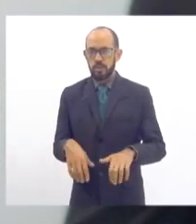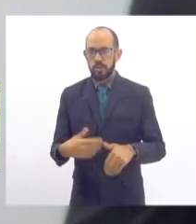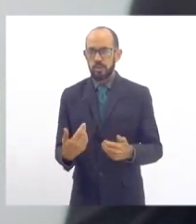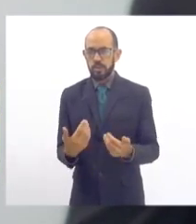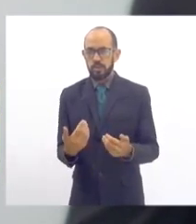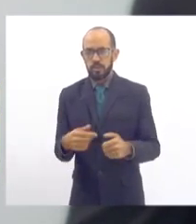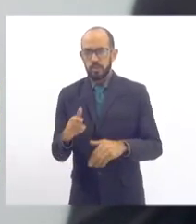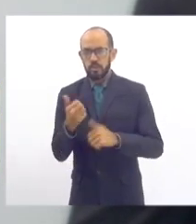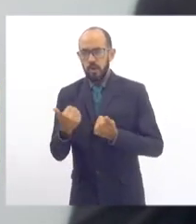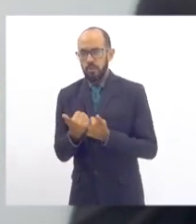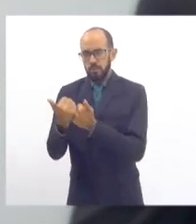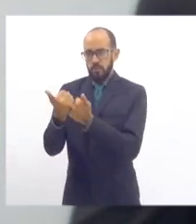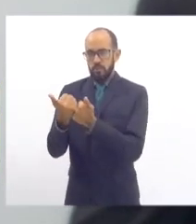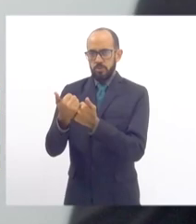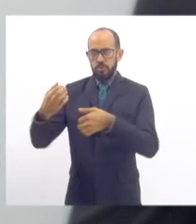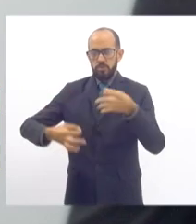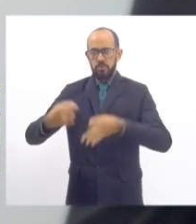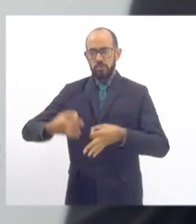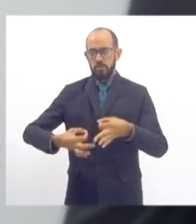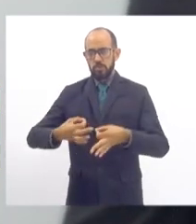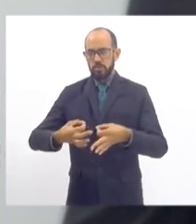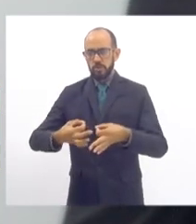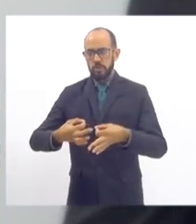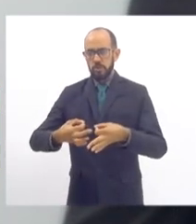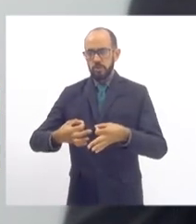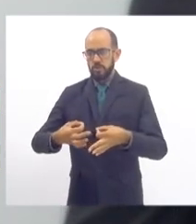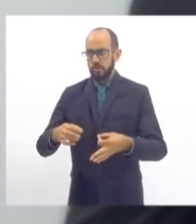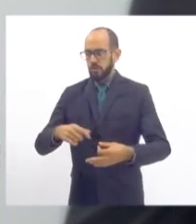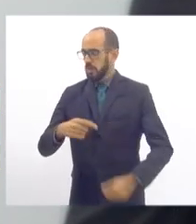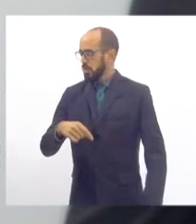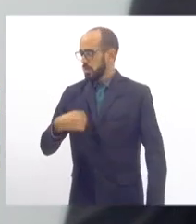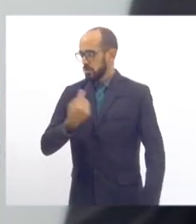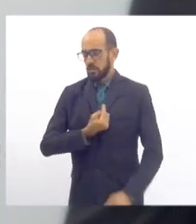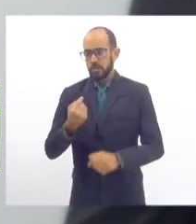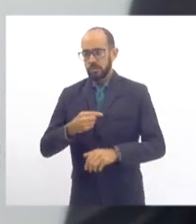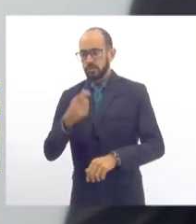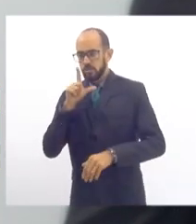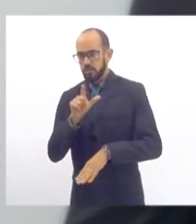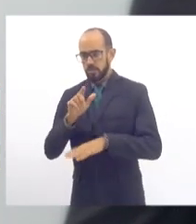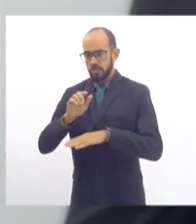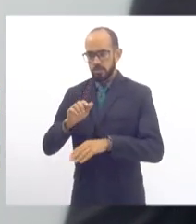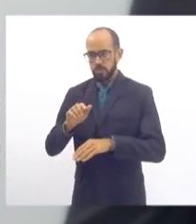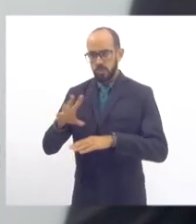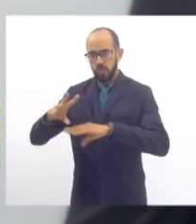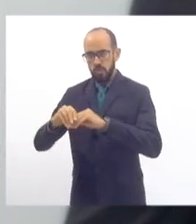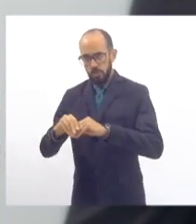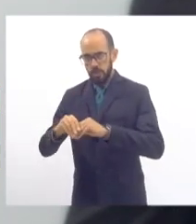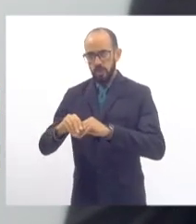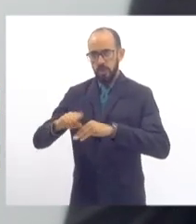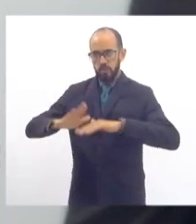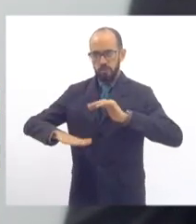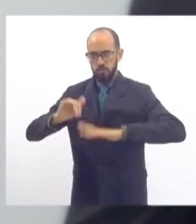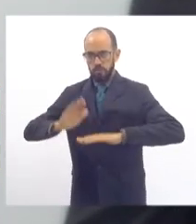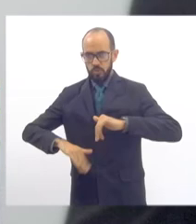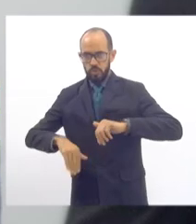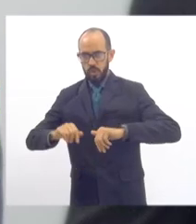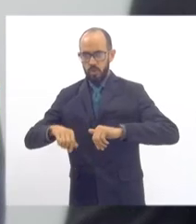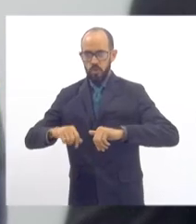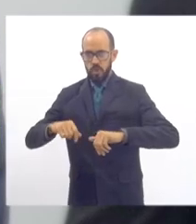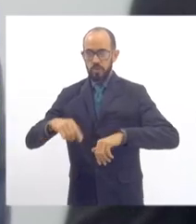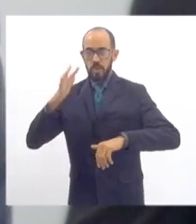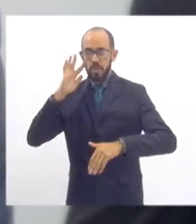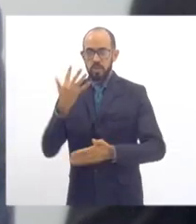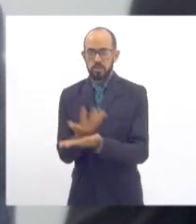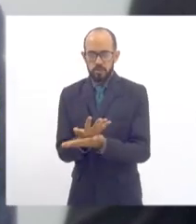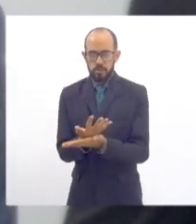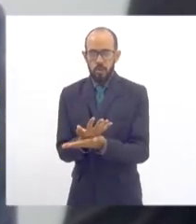acordo judicial para que haja a implementação do plano de carreiras, essa decisão judicial